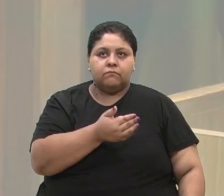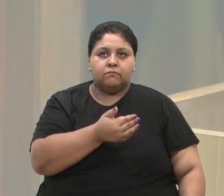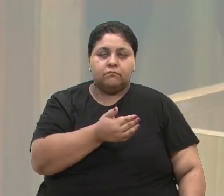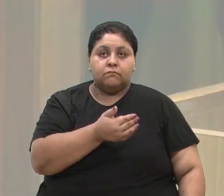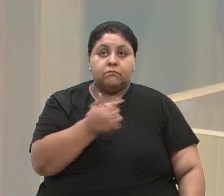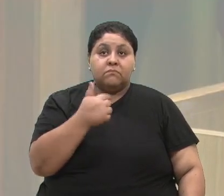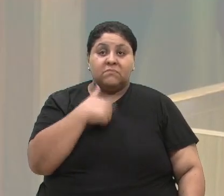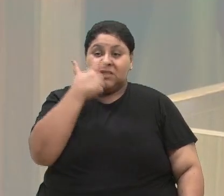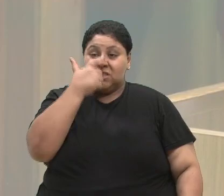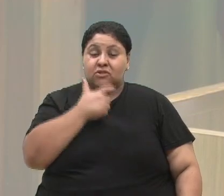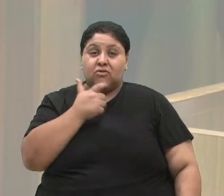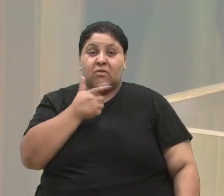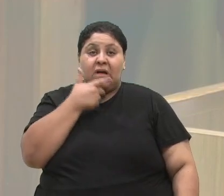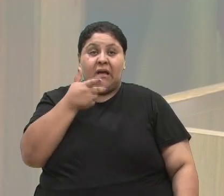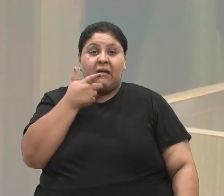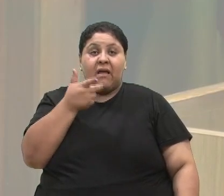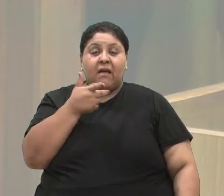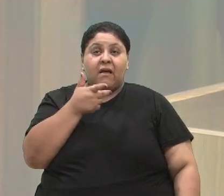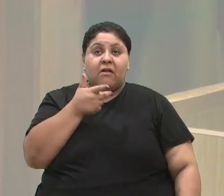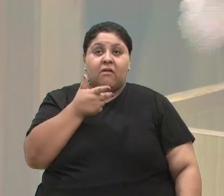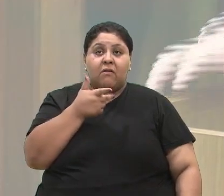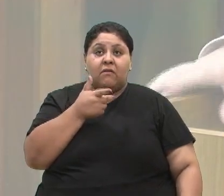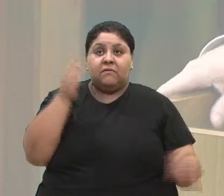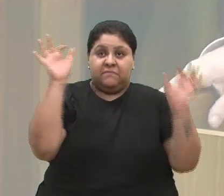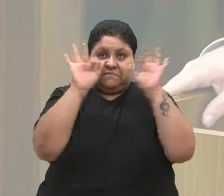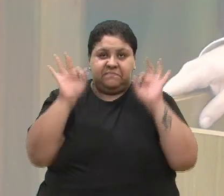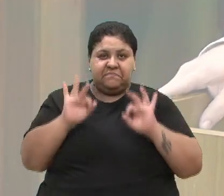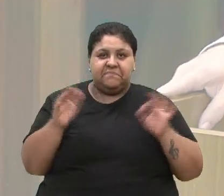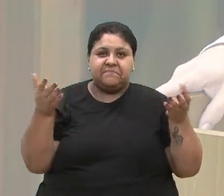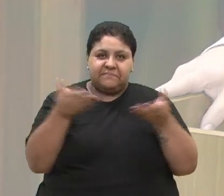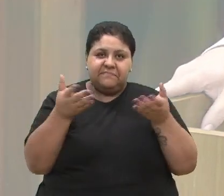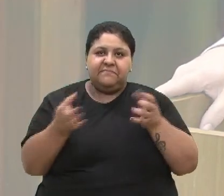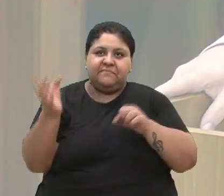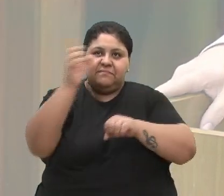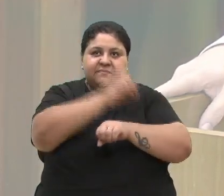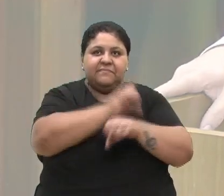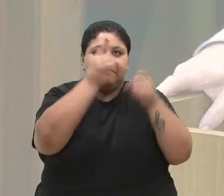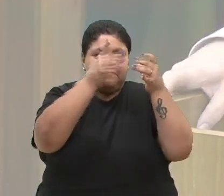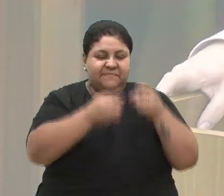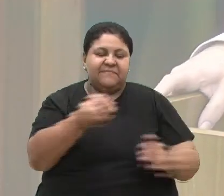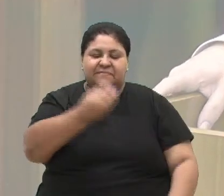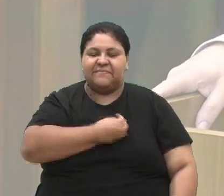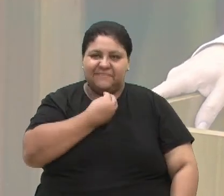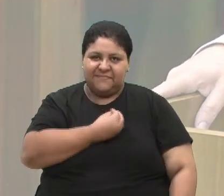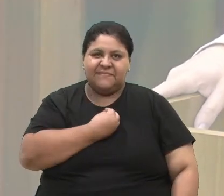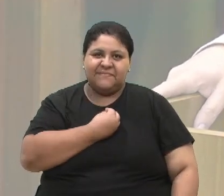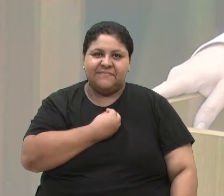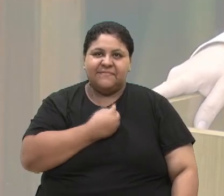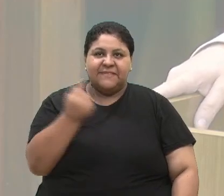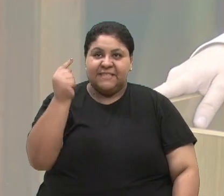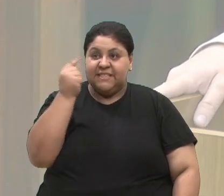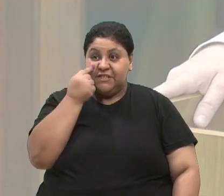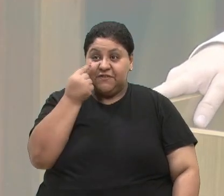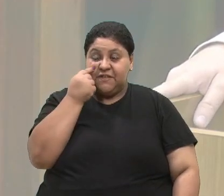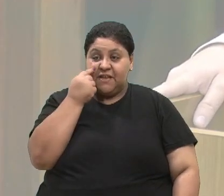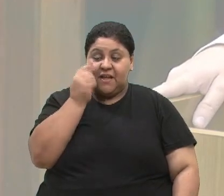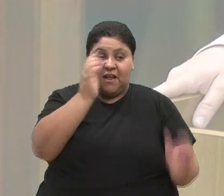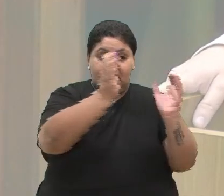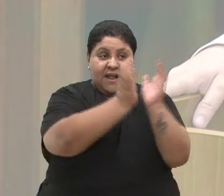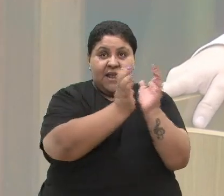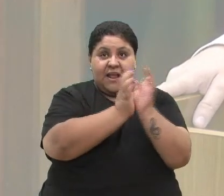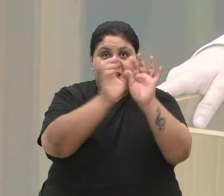eu só quero reverberar a minha alegria de hoje, do dia especial que estou vivendo, de ver colegas aqui